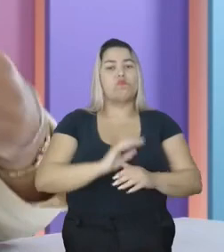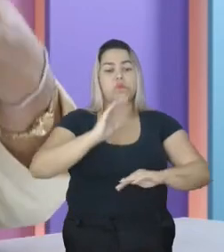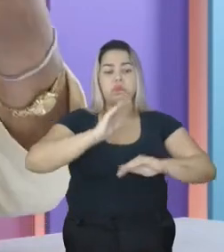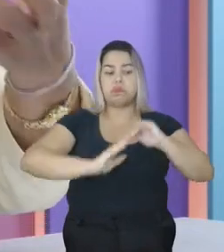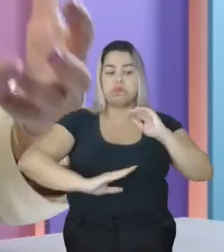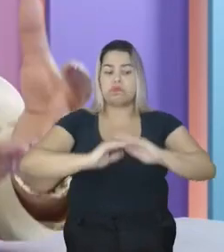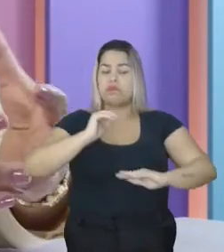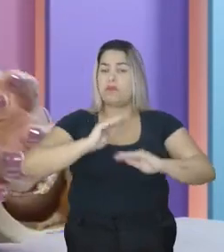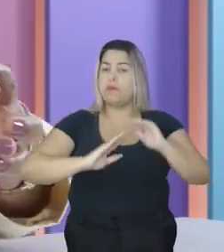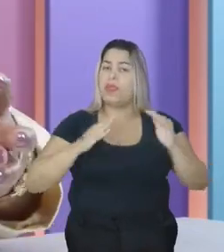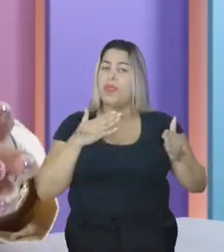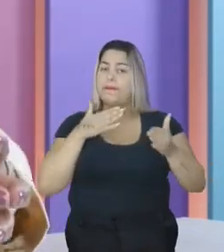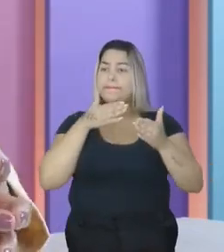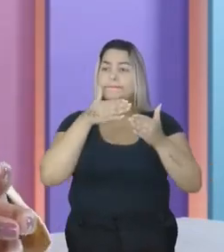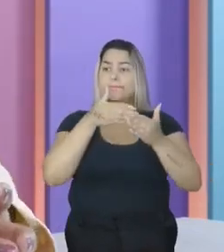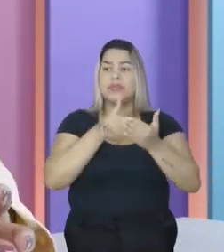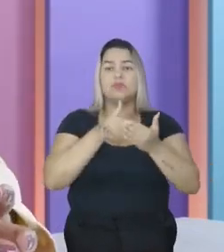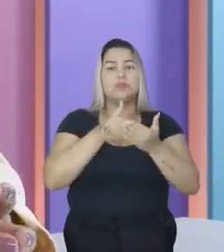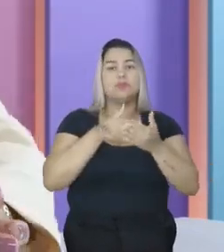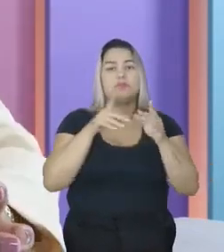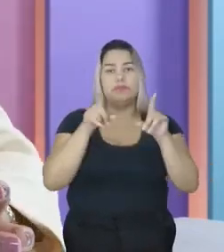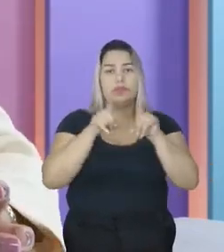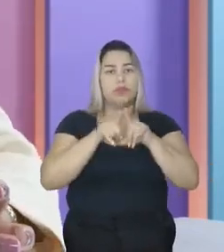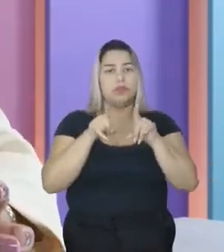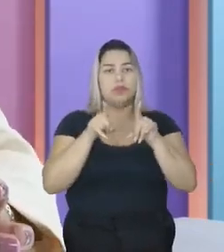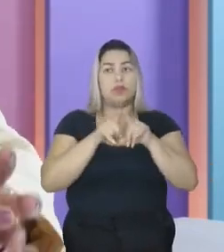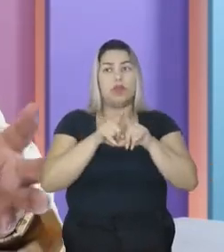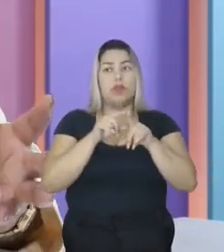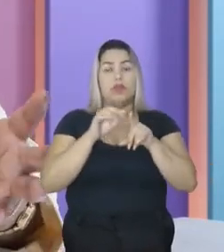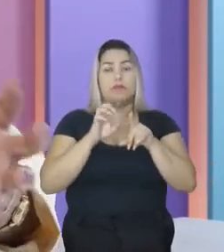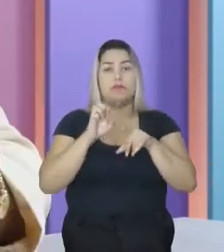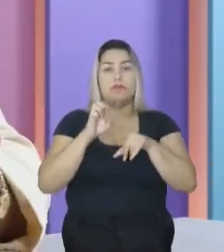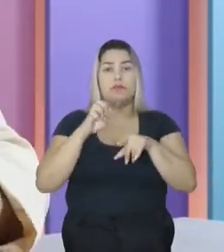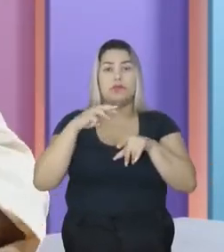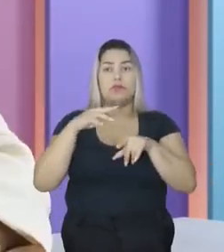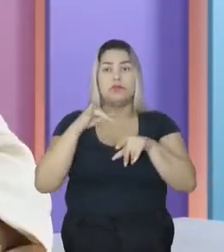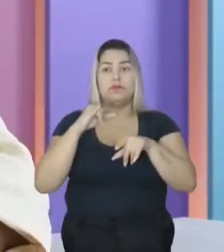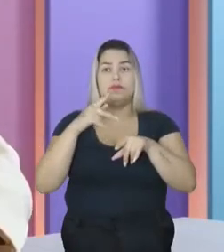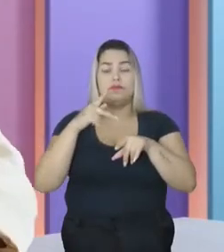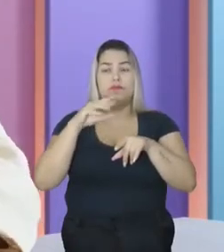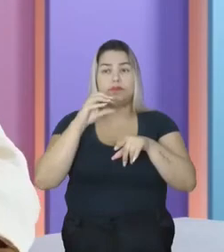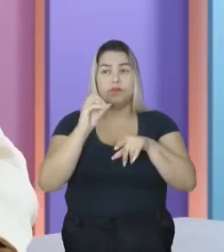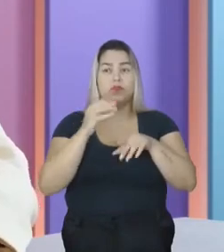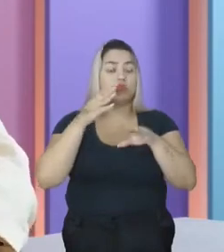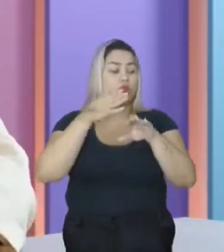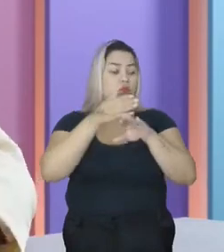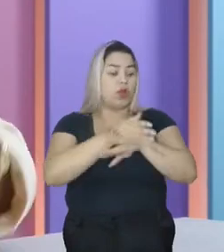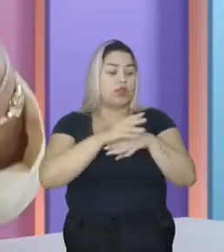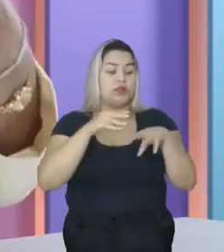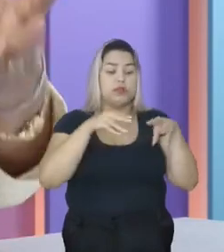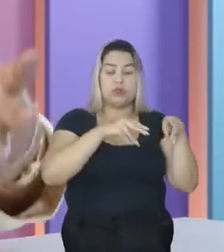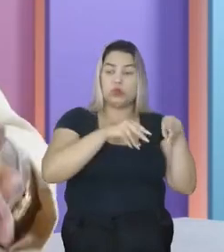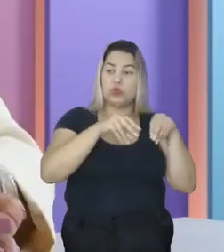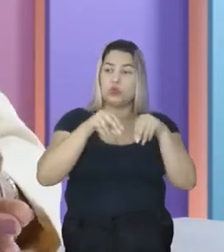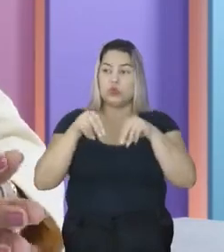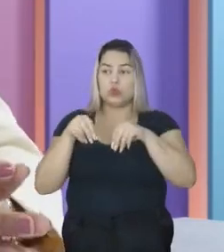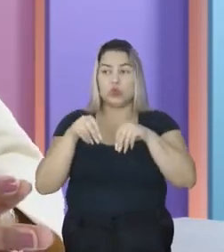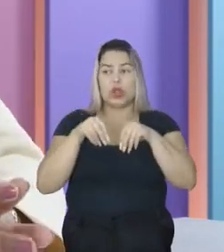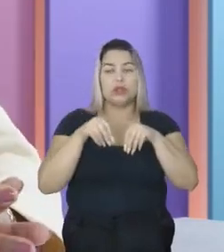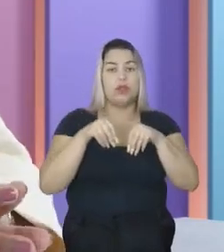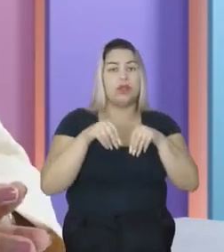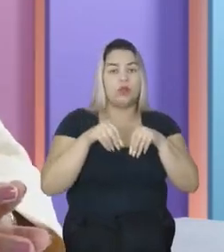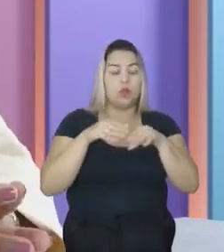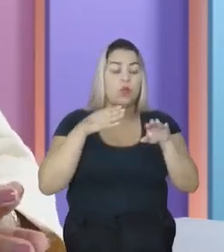ações que impediam efetivamente a emancipação, como a proibição do acesso à terra ou